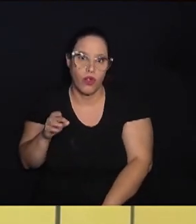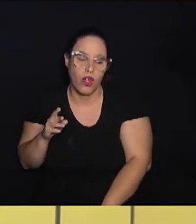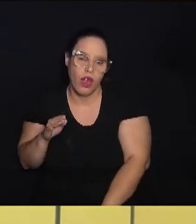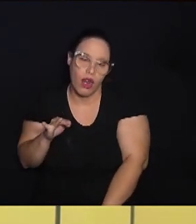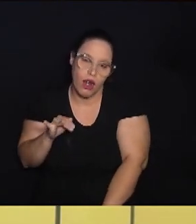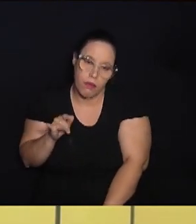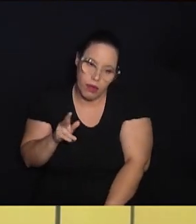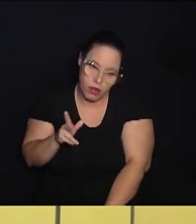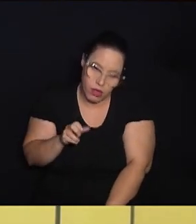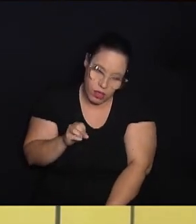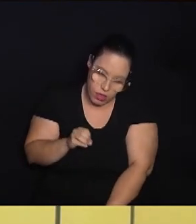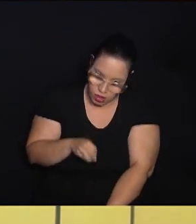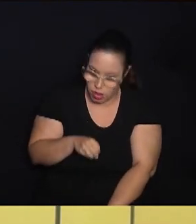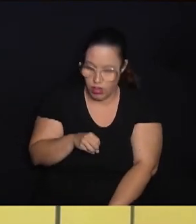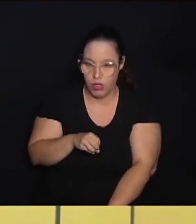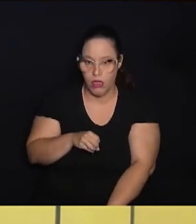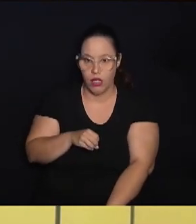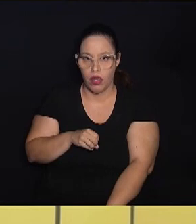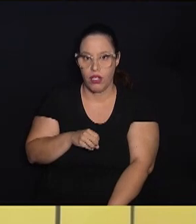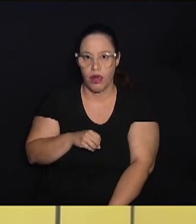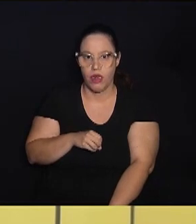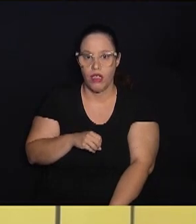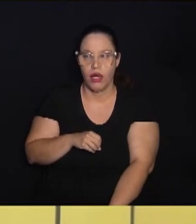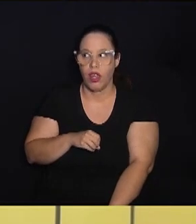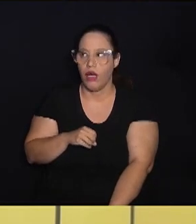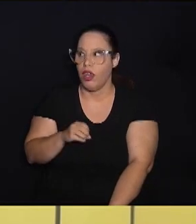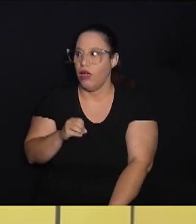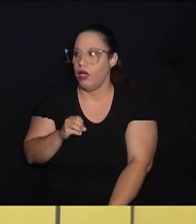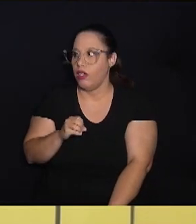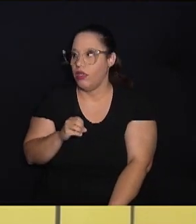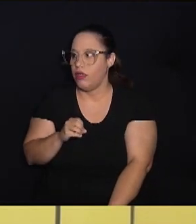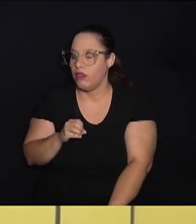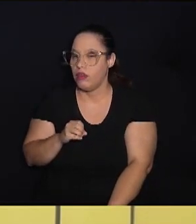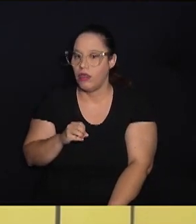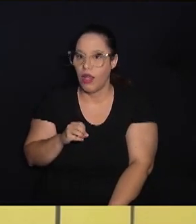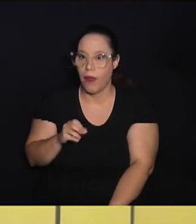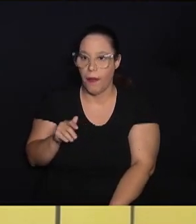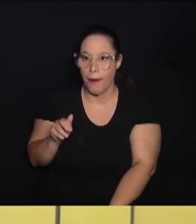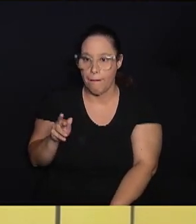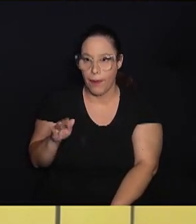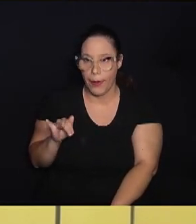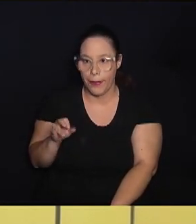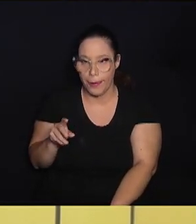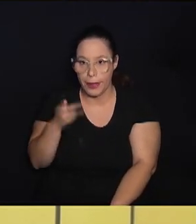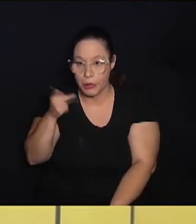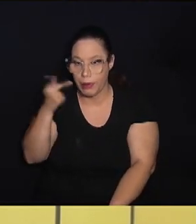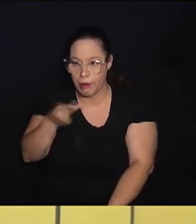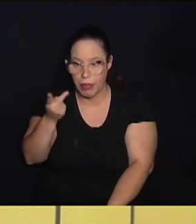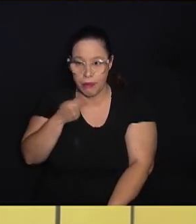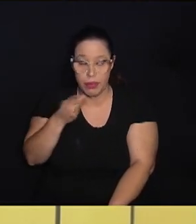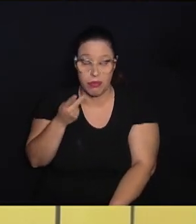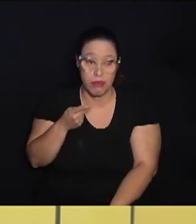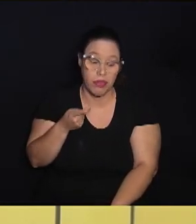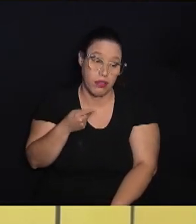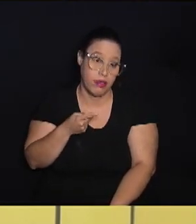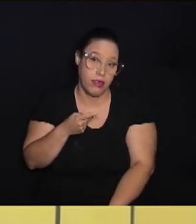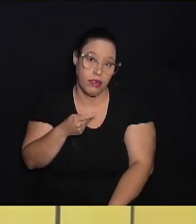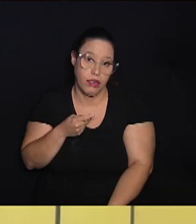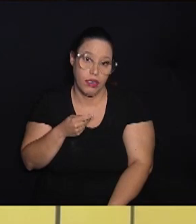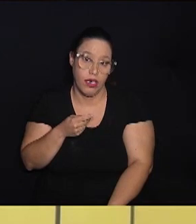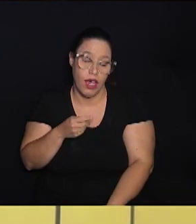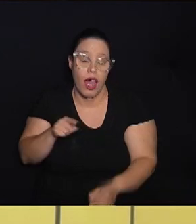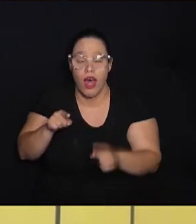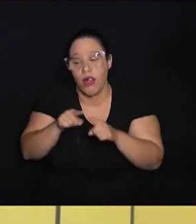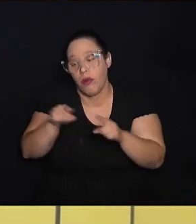né que ganhava ganhou o nome de bobrinha justamente por causa das abobrinhas que falava e aí eu tinha que ter um garoto que sentasse no